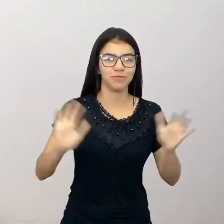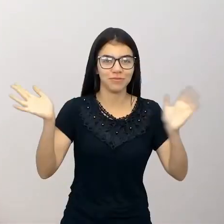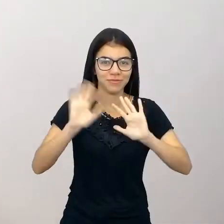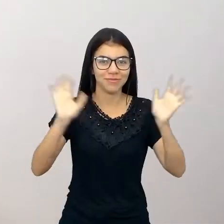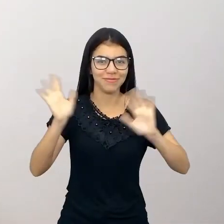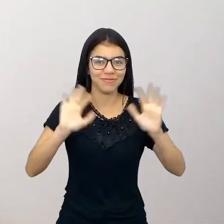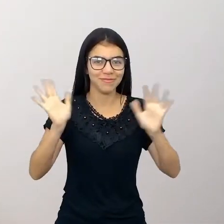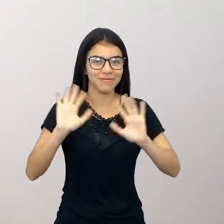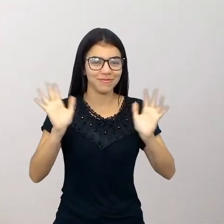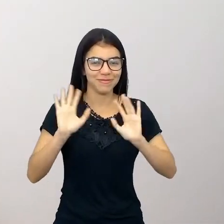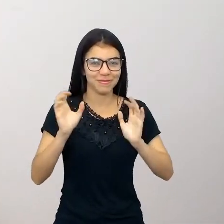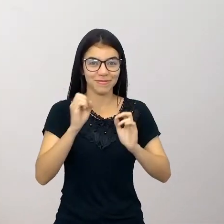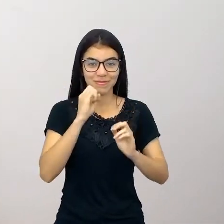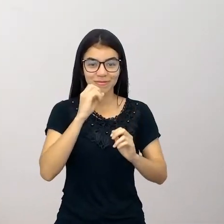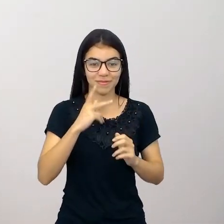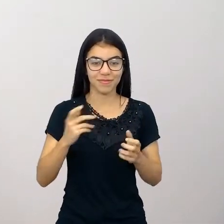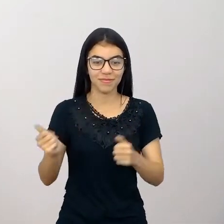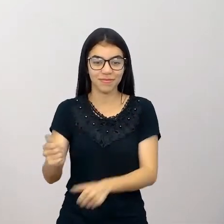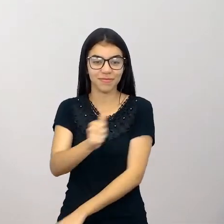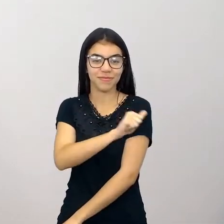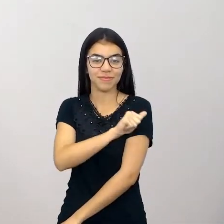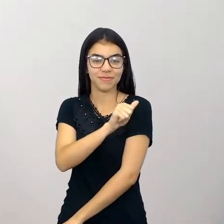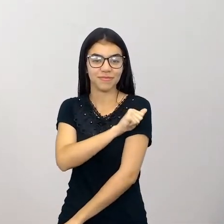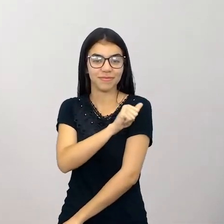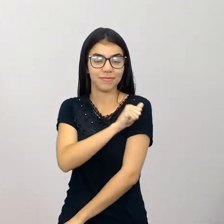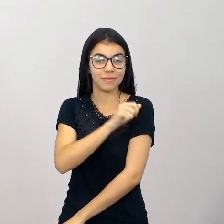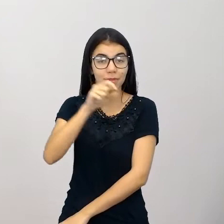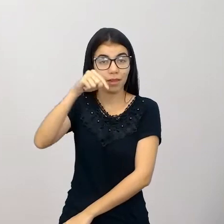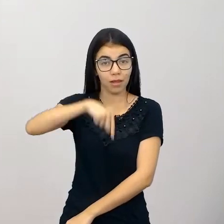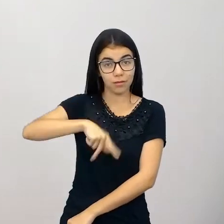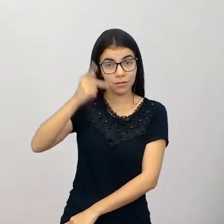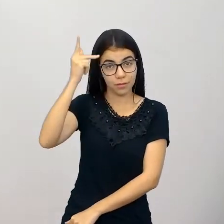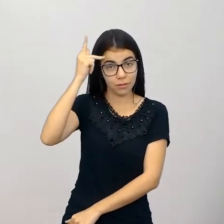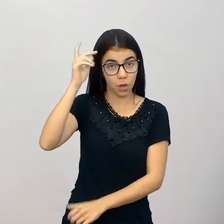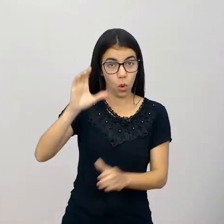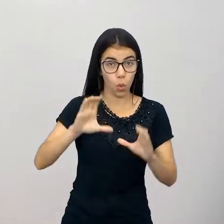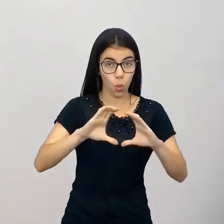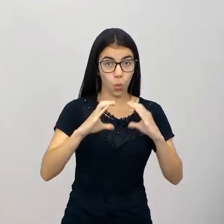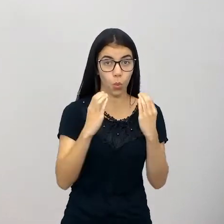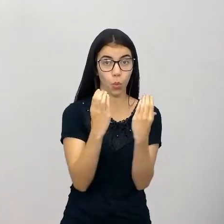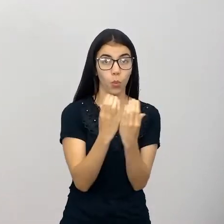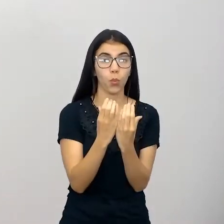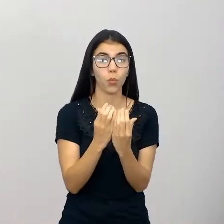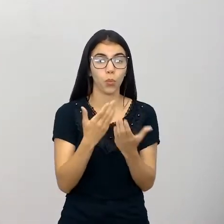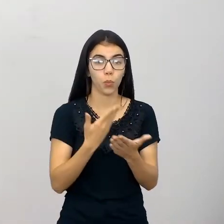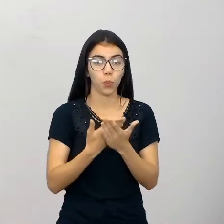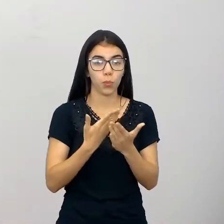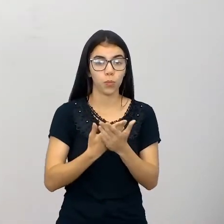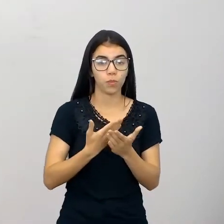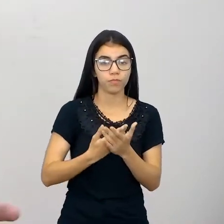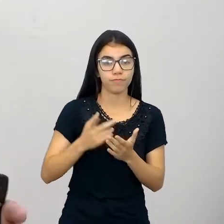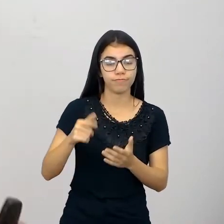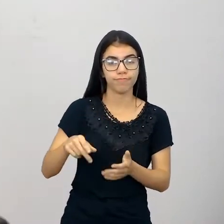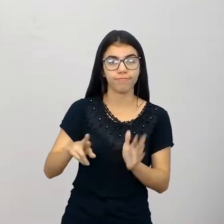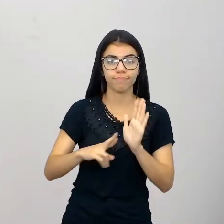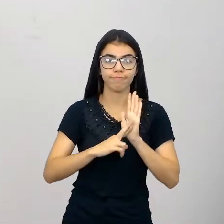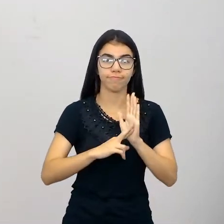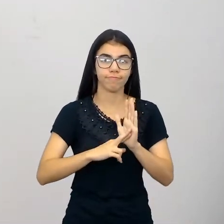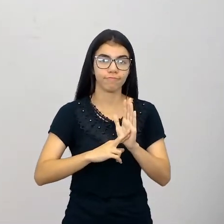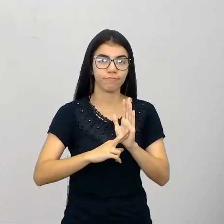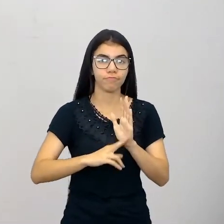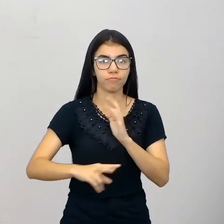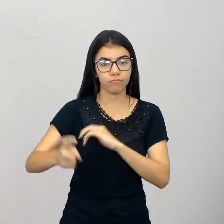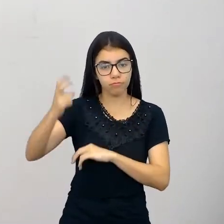Olá, olá, queridíssimos estudantes do Estado de São Paulo, amigos do Clube de Estudos das Representações Culturais. Estamos aqui